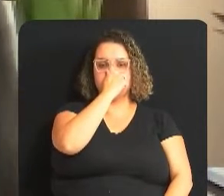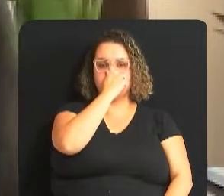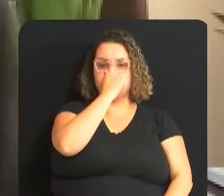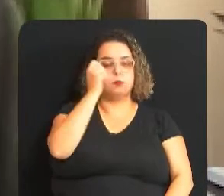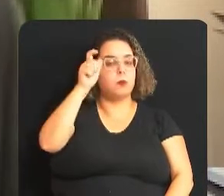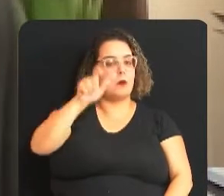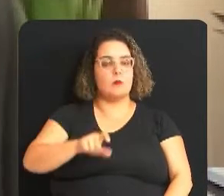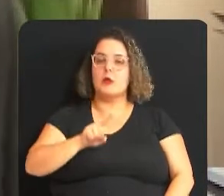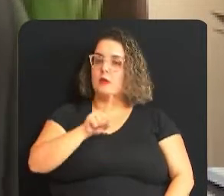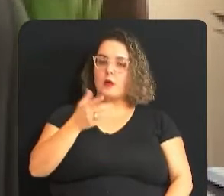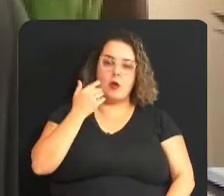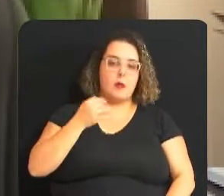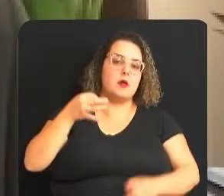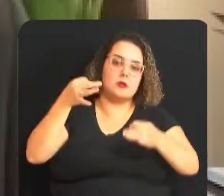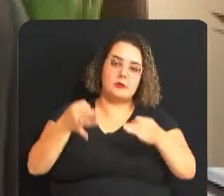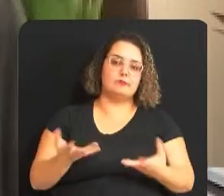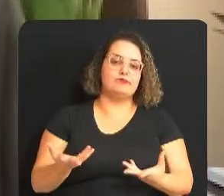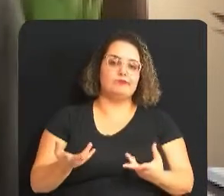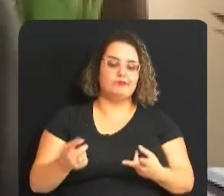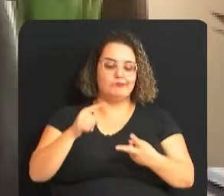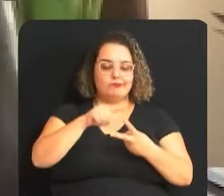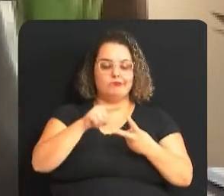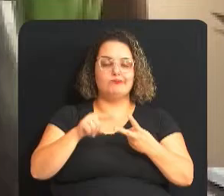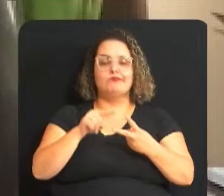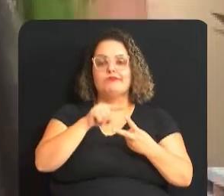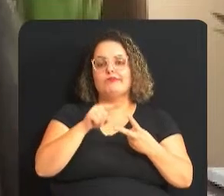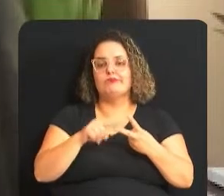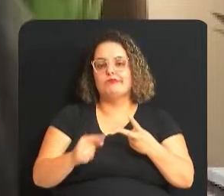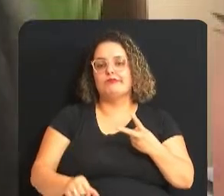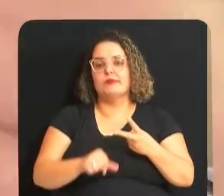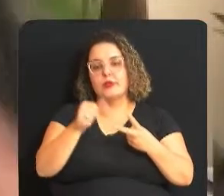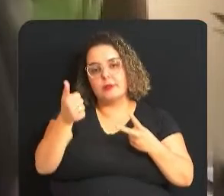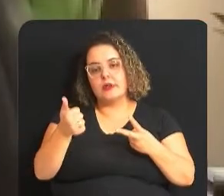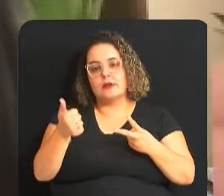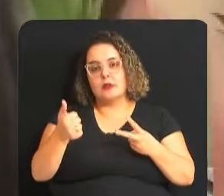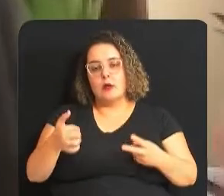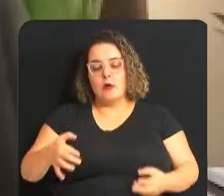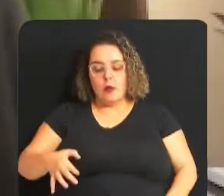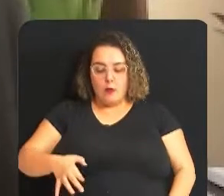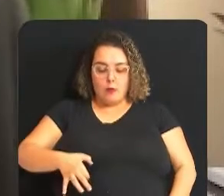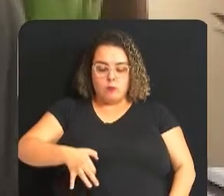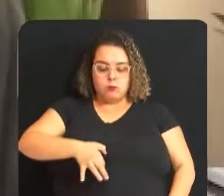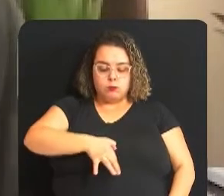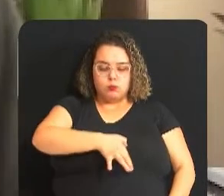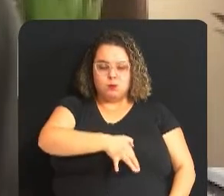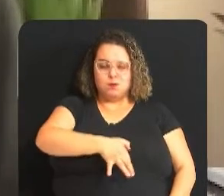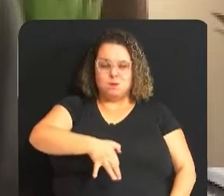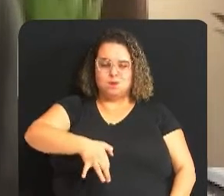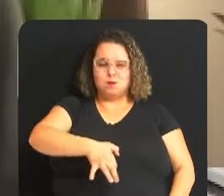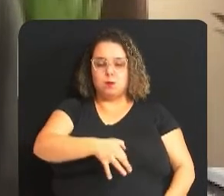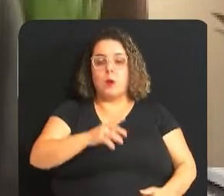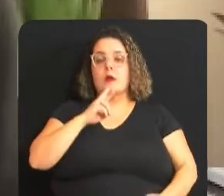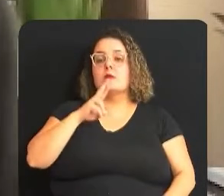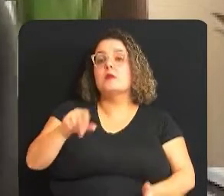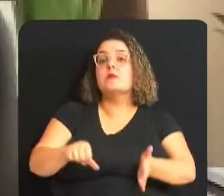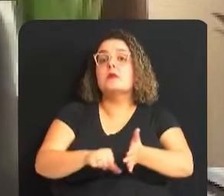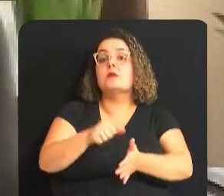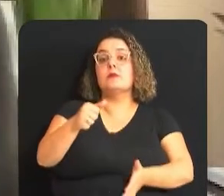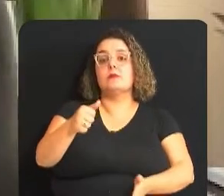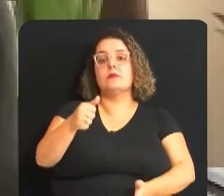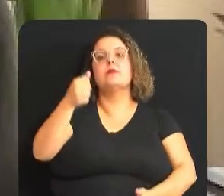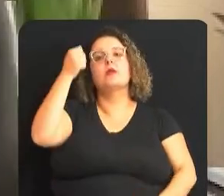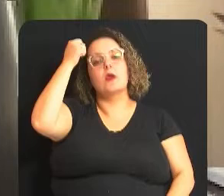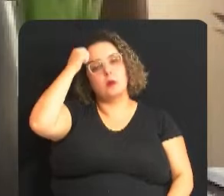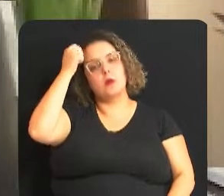que deveria comer, que são os primeiros 2 itens. E aí o intestino preso, respondendo a primeira perguntinha, foi: é culpa das